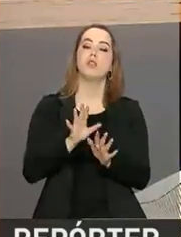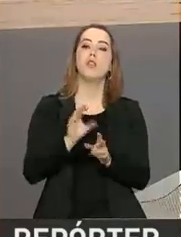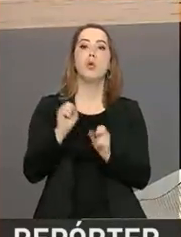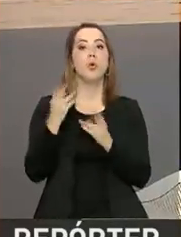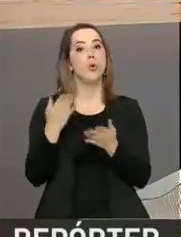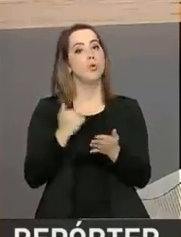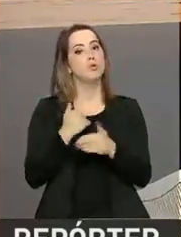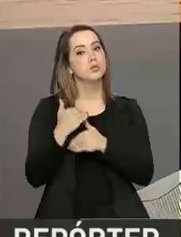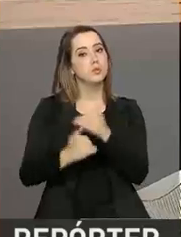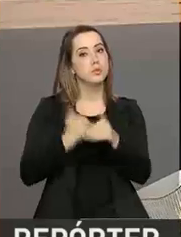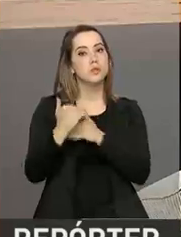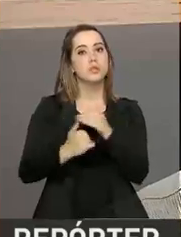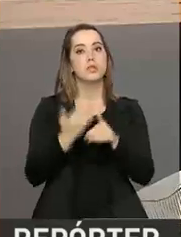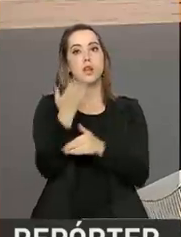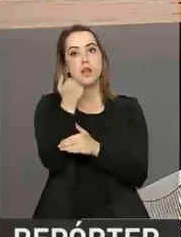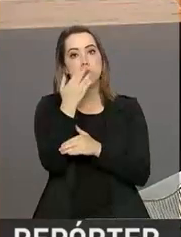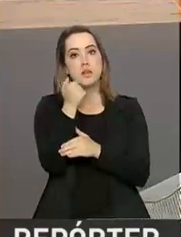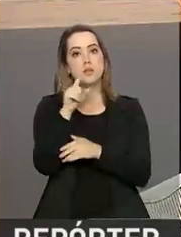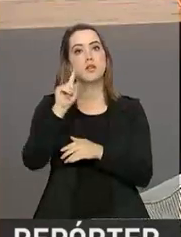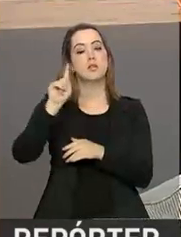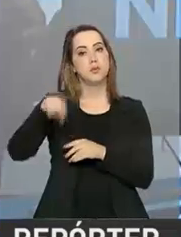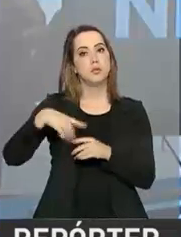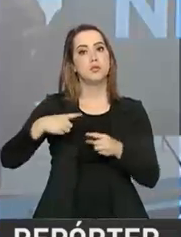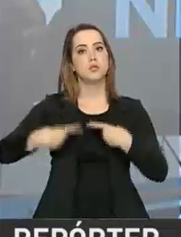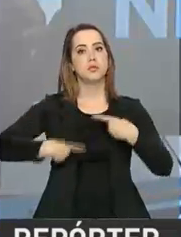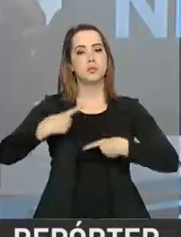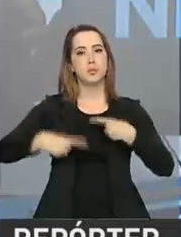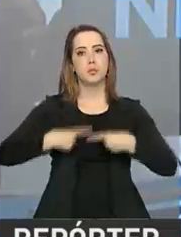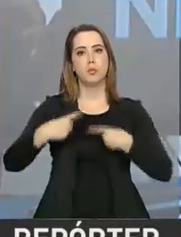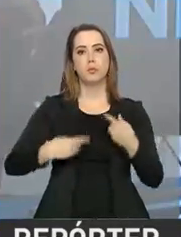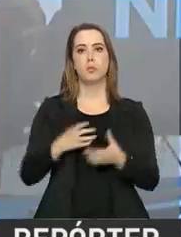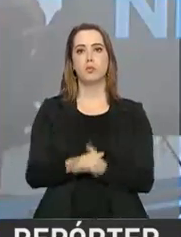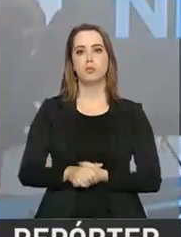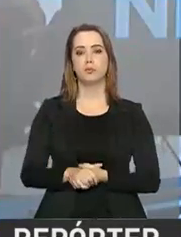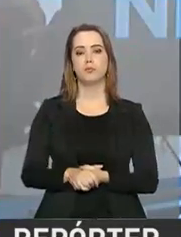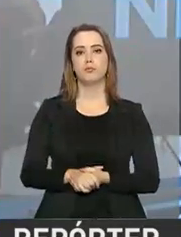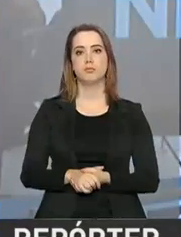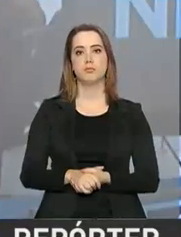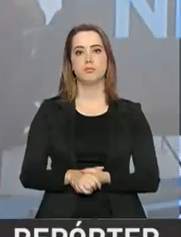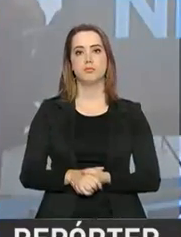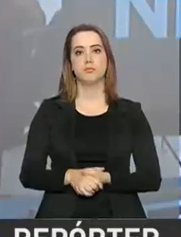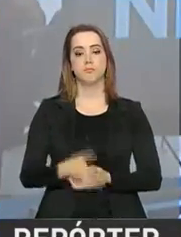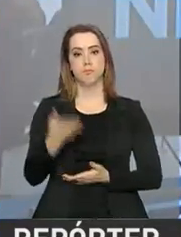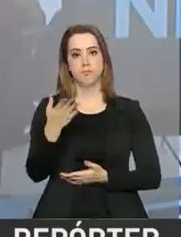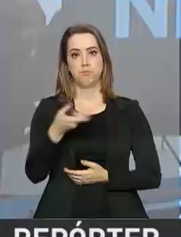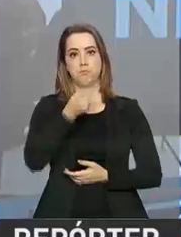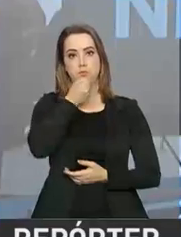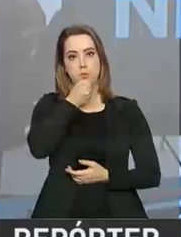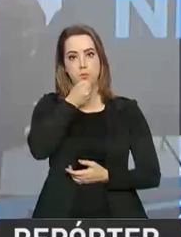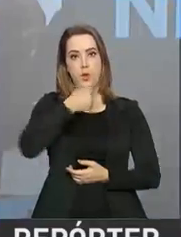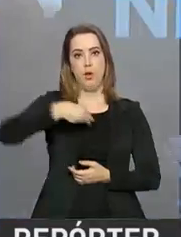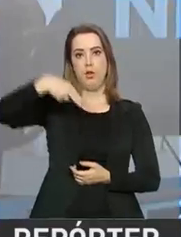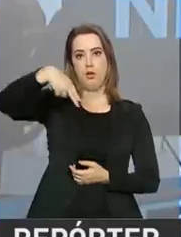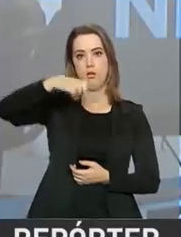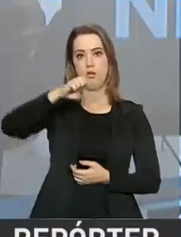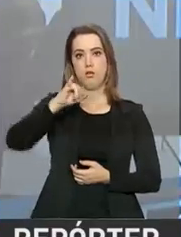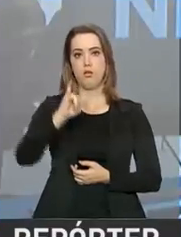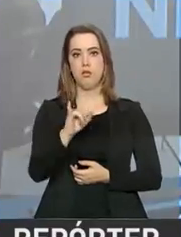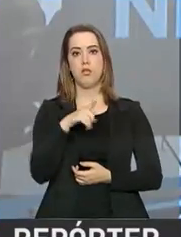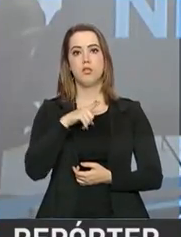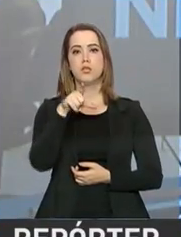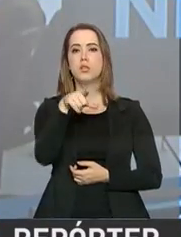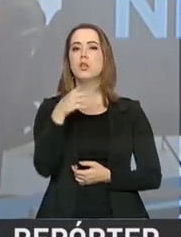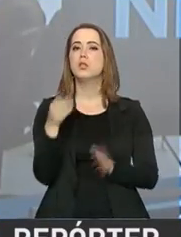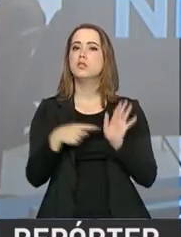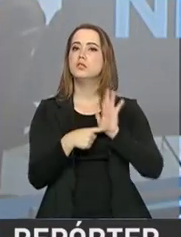do momento que a alimentação se torna uma questão política e o repórter ne Pereira também vai mostrar pra gente agora uma